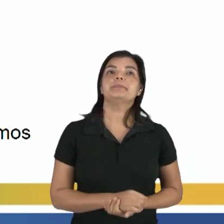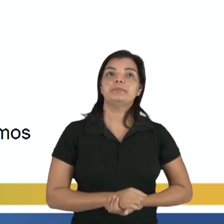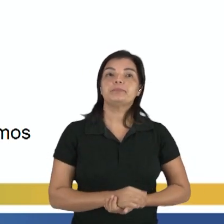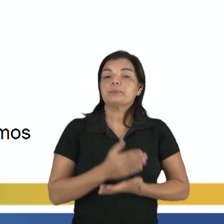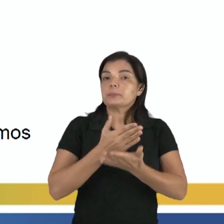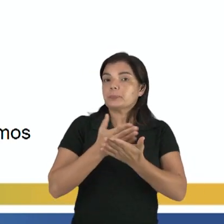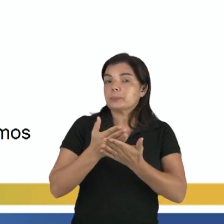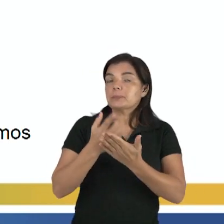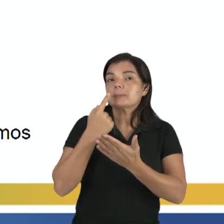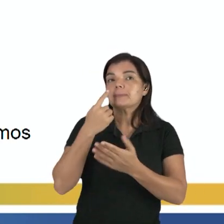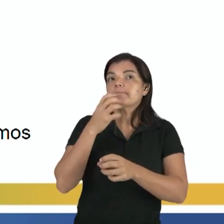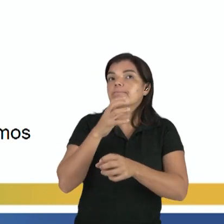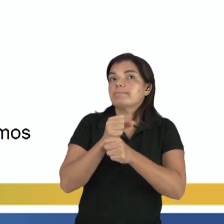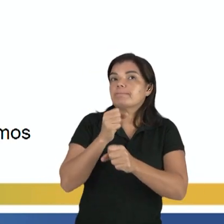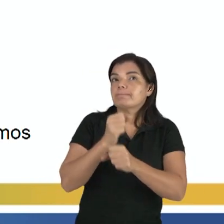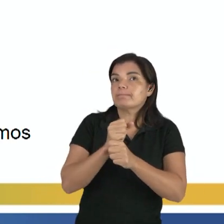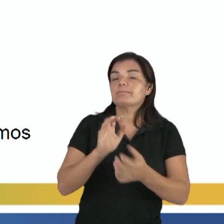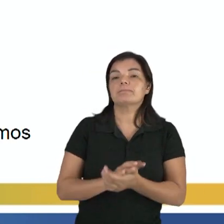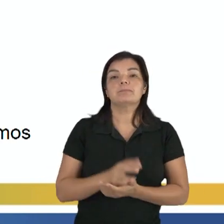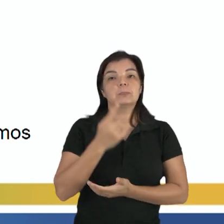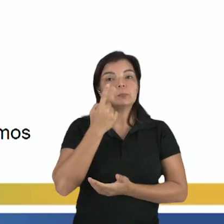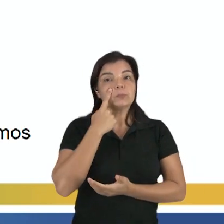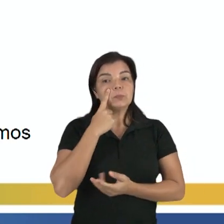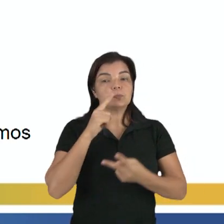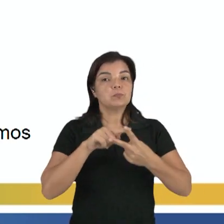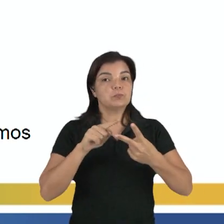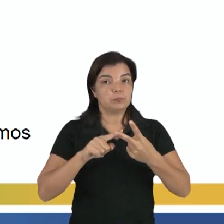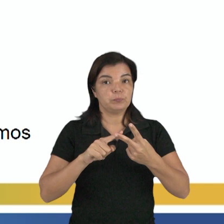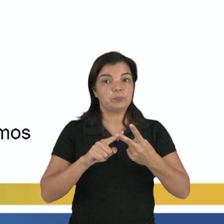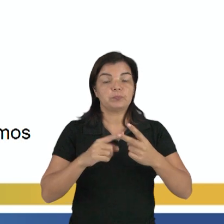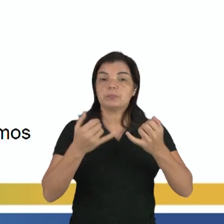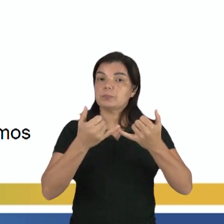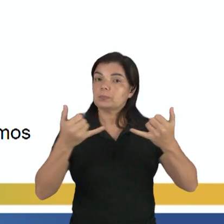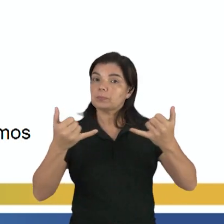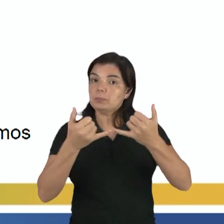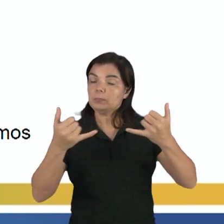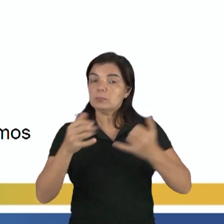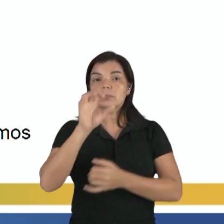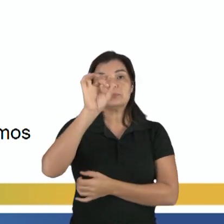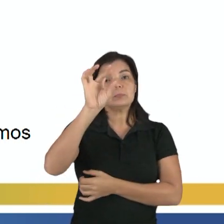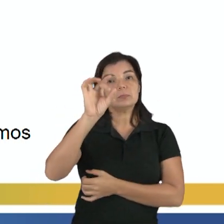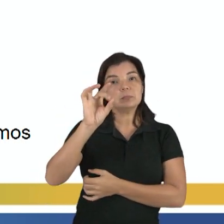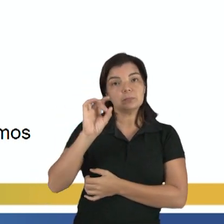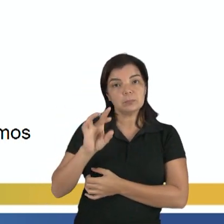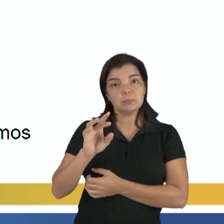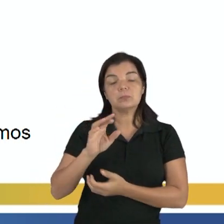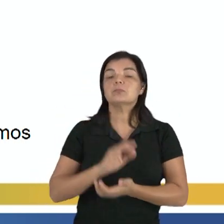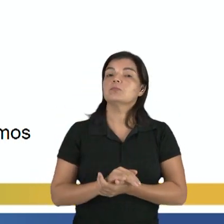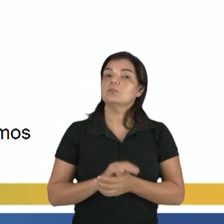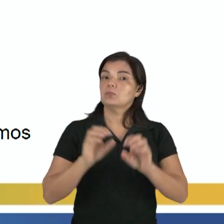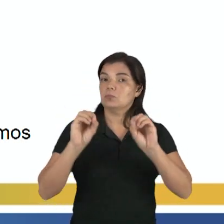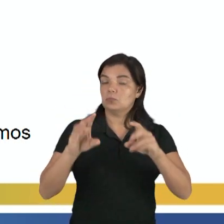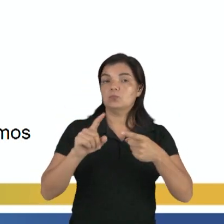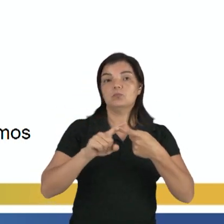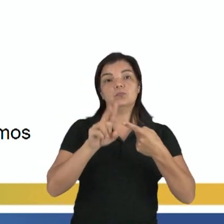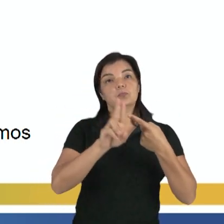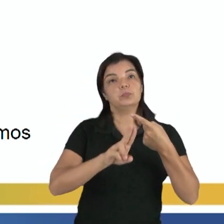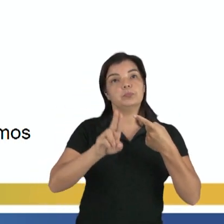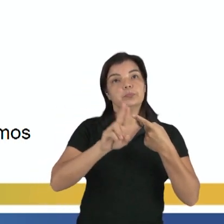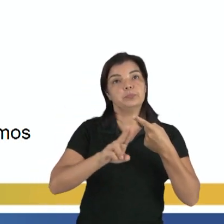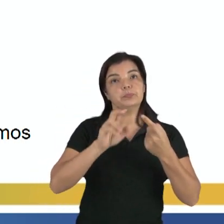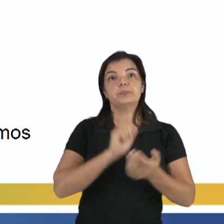essa questão inicialmente que a gente vai calcular a gente vai calcular corrente elétrica para casa cada um dos Faróis né eu posso